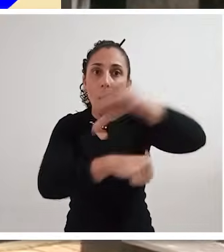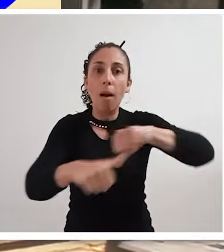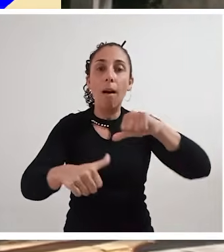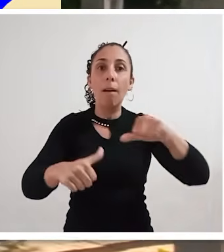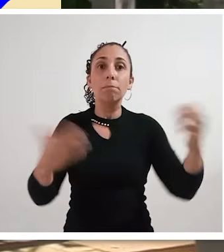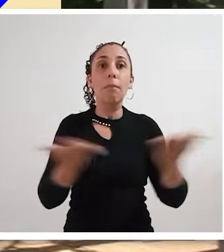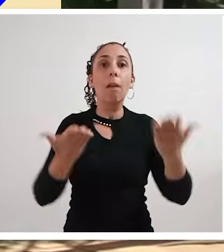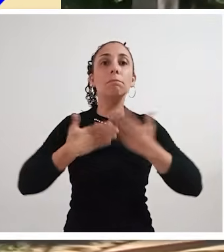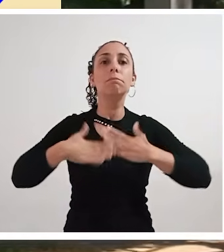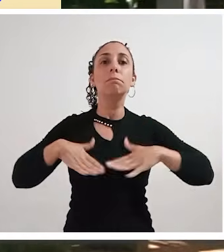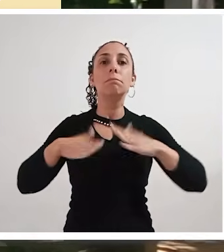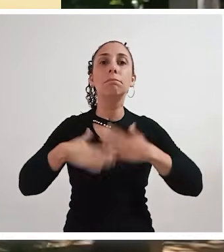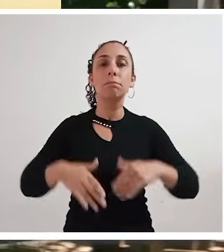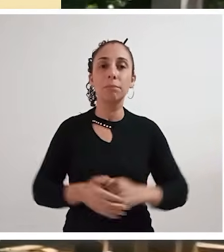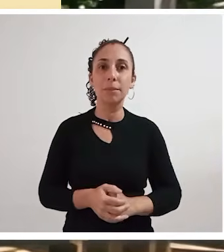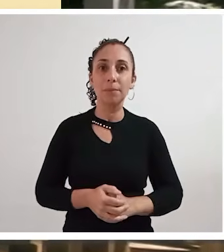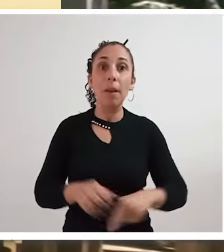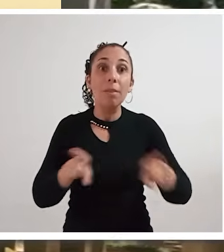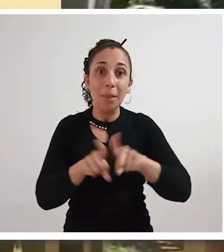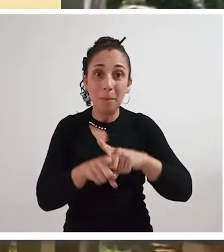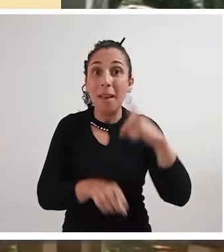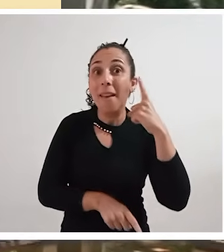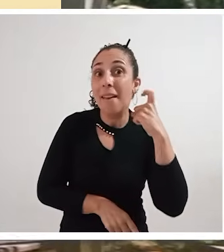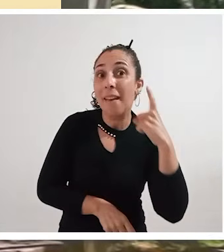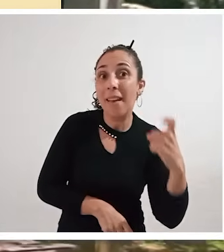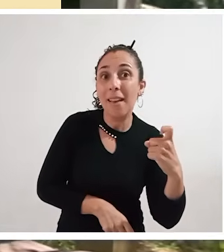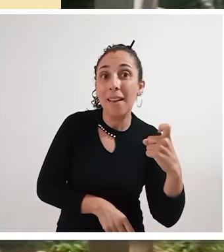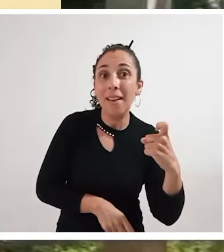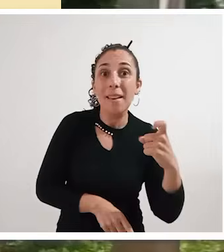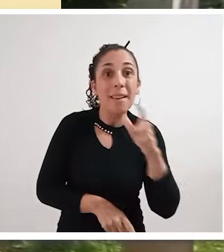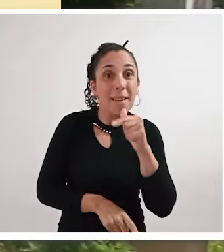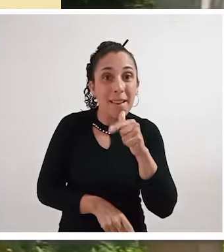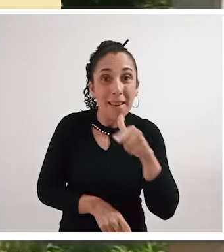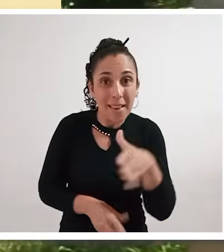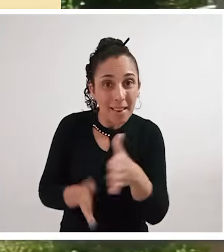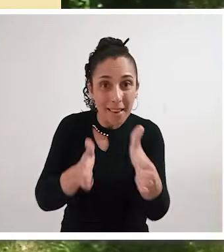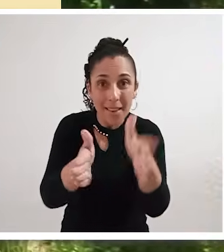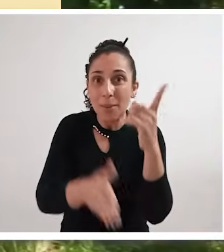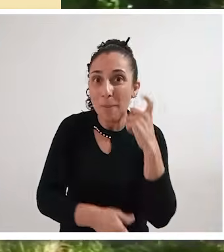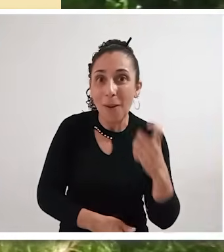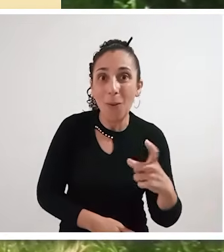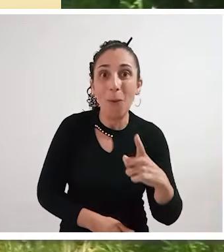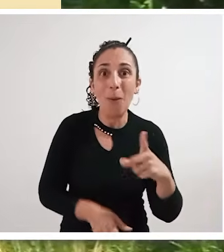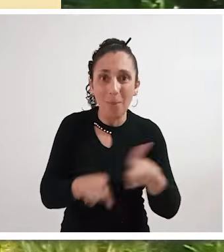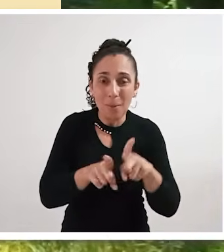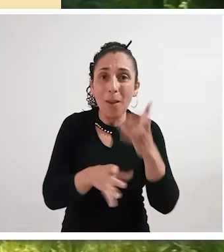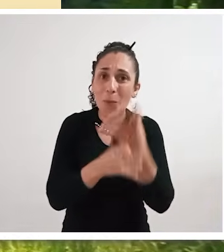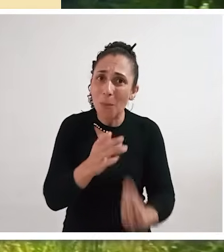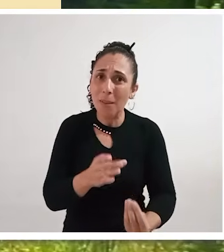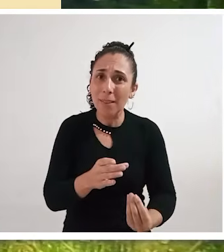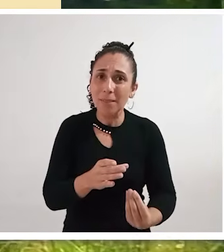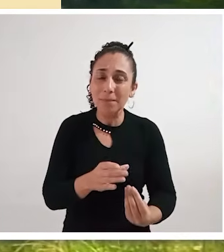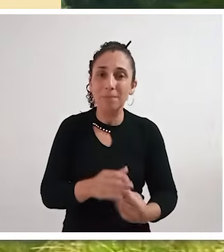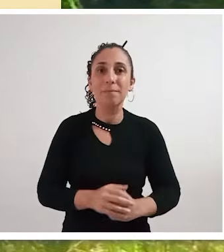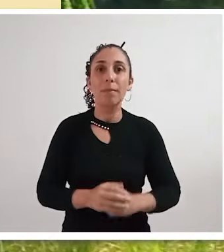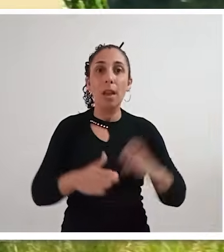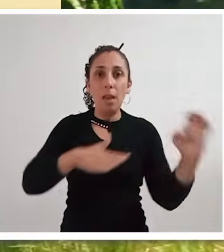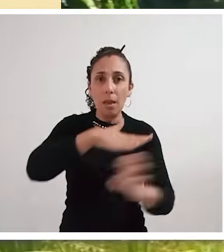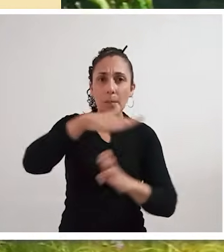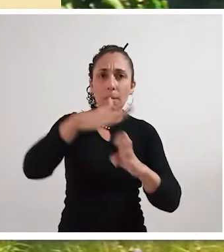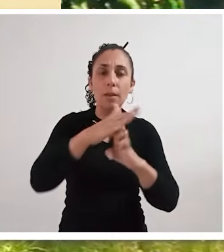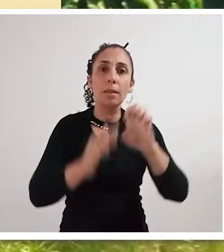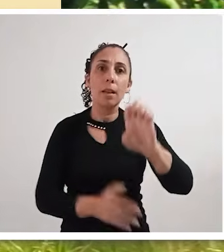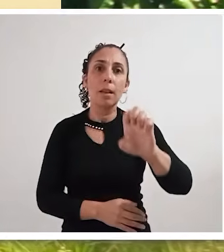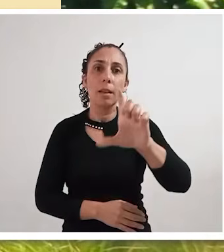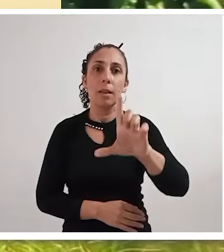nesse trecho desapareceram. Desapareceu também um som que o rio fazia, semelhante a um chiado. Por isso o município